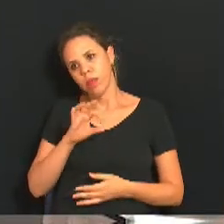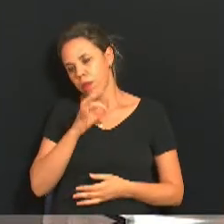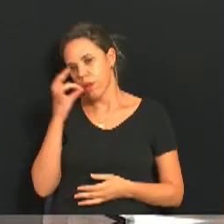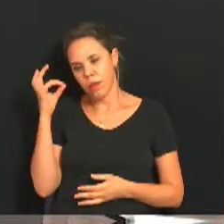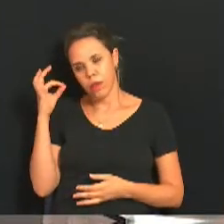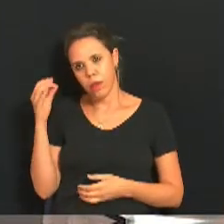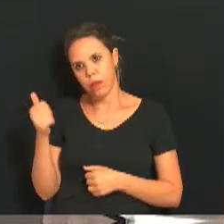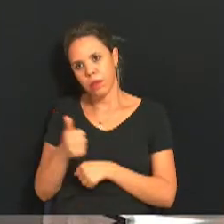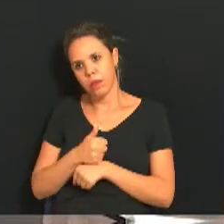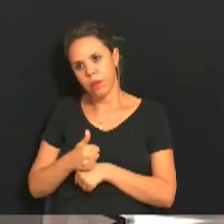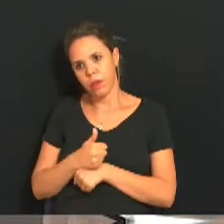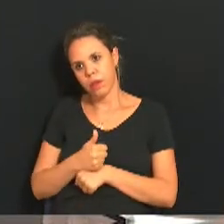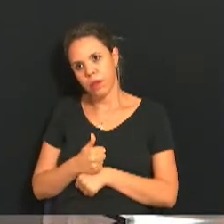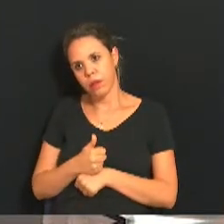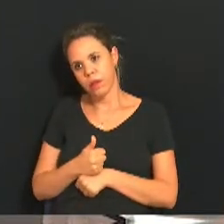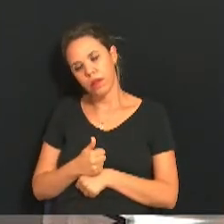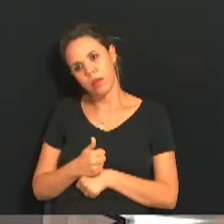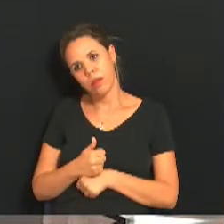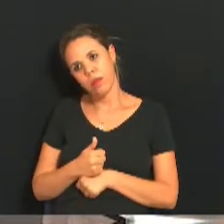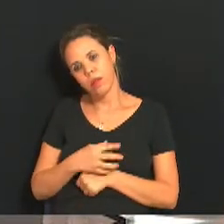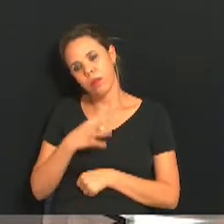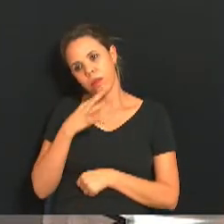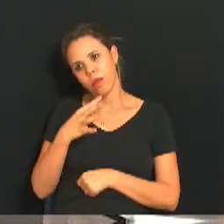primeira linha no